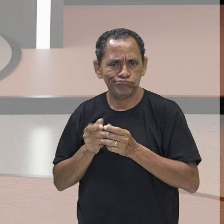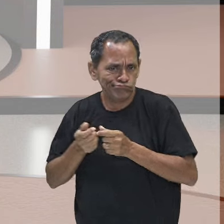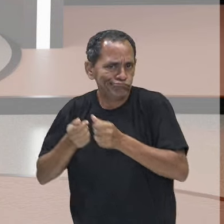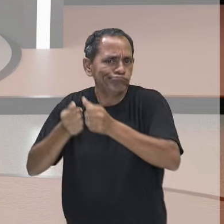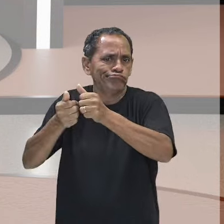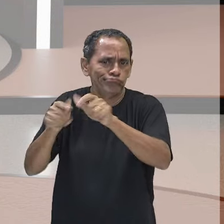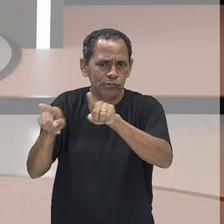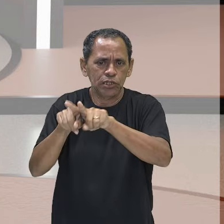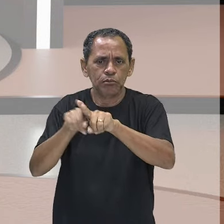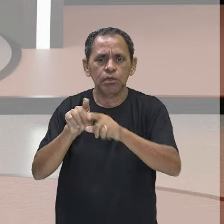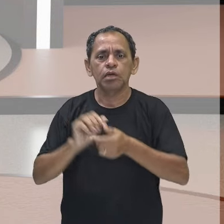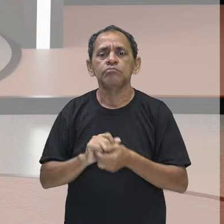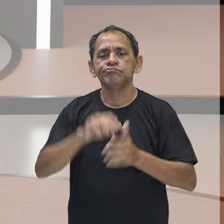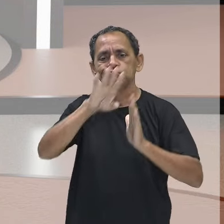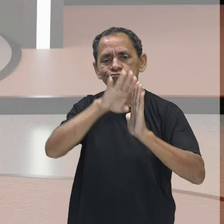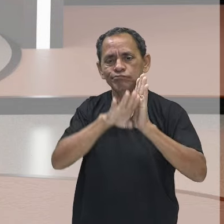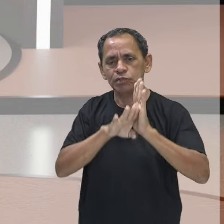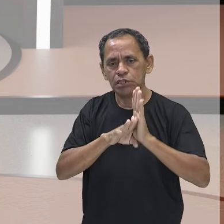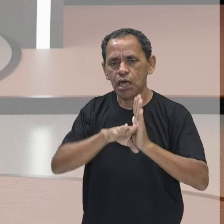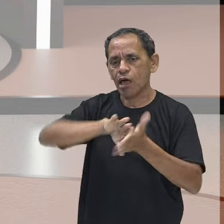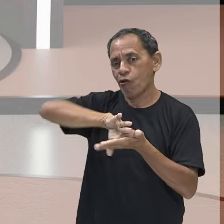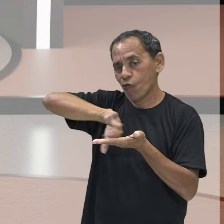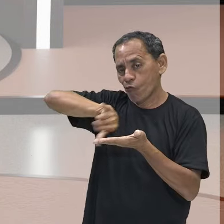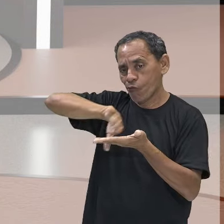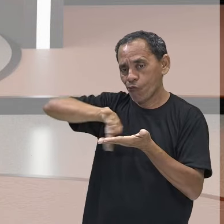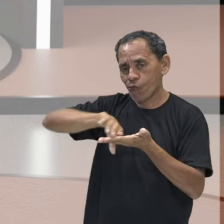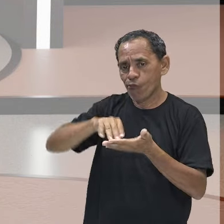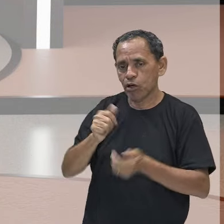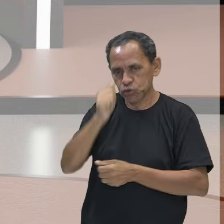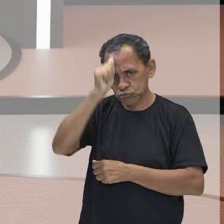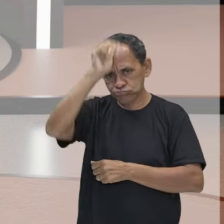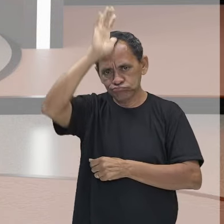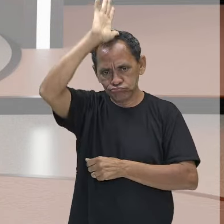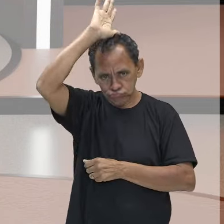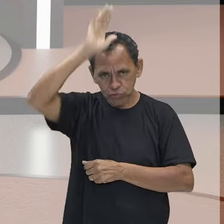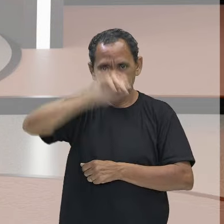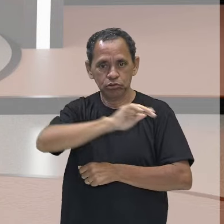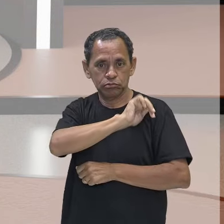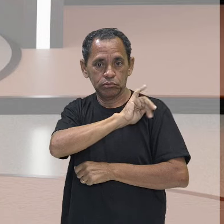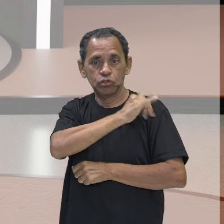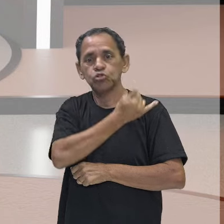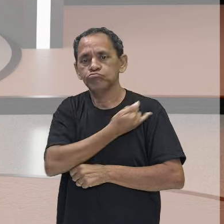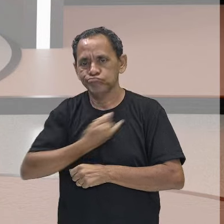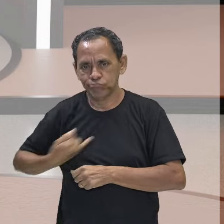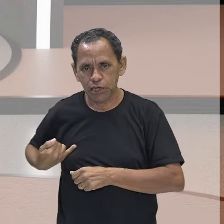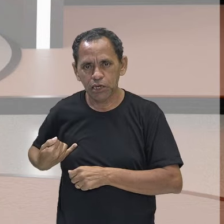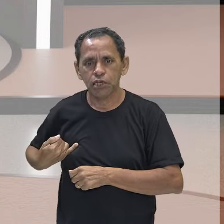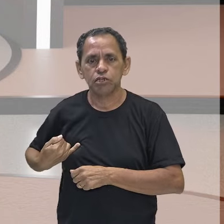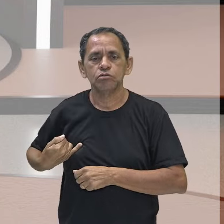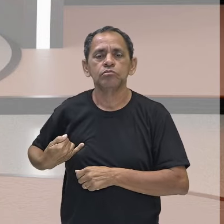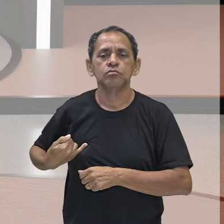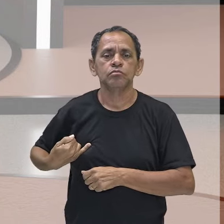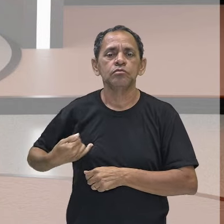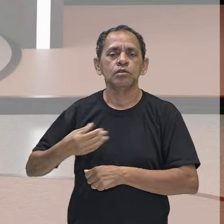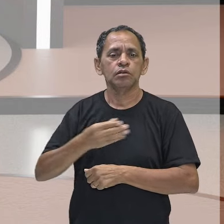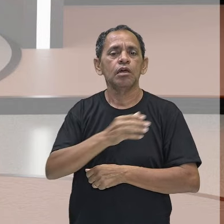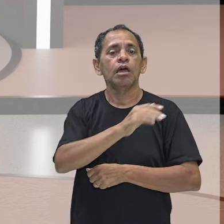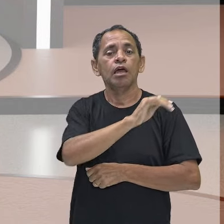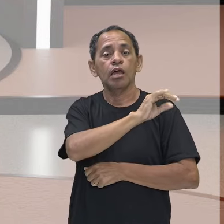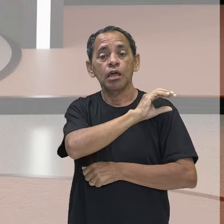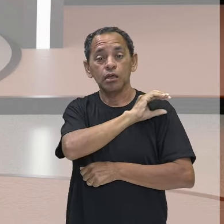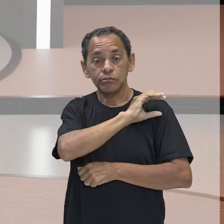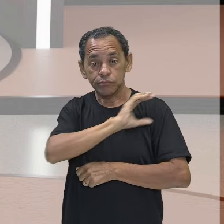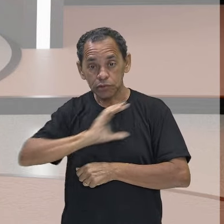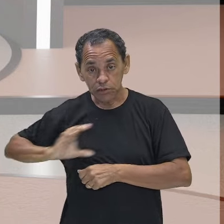pelas classes menos abastadas ali do Império Romano. E eu estou falando, gente, do cristianismo, que surge